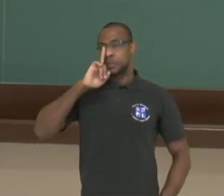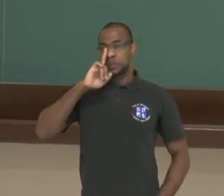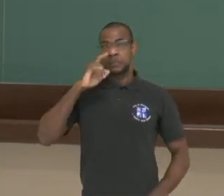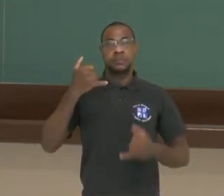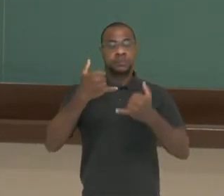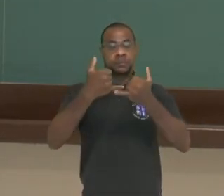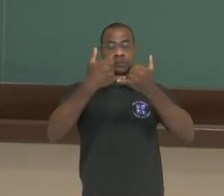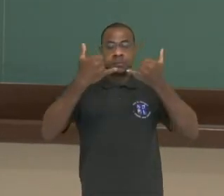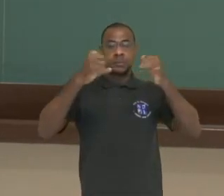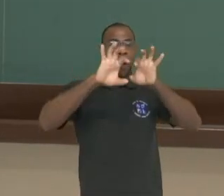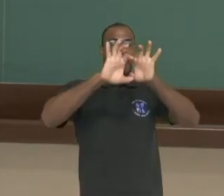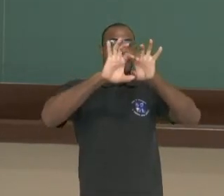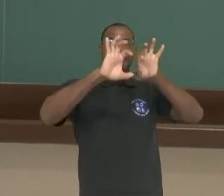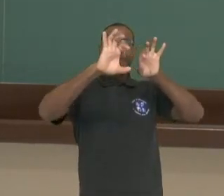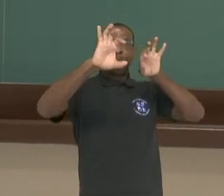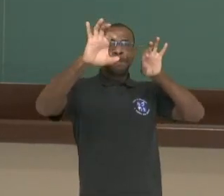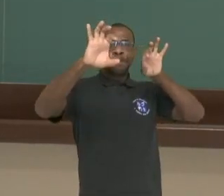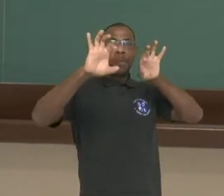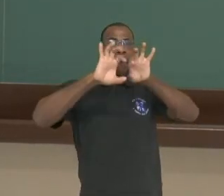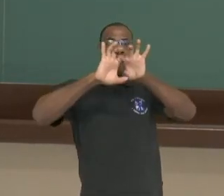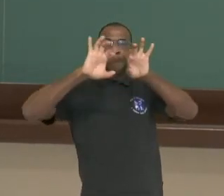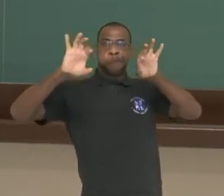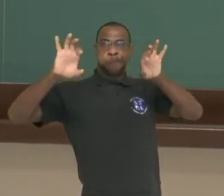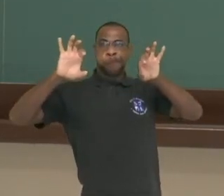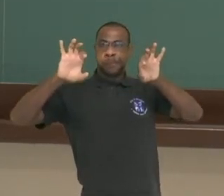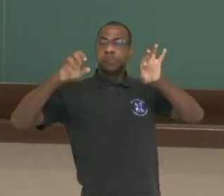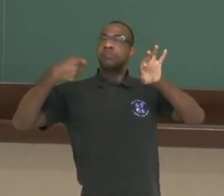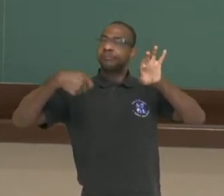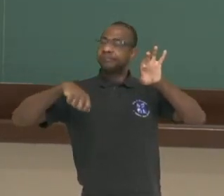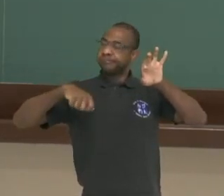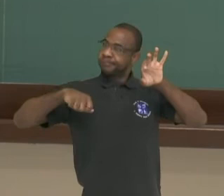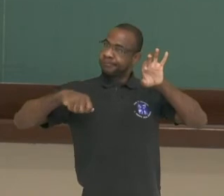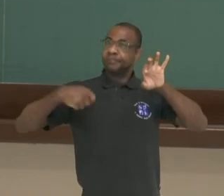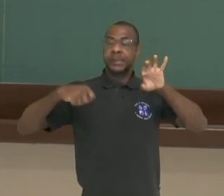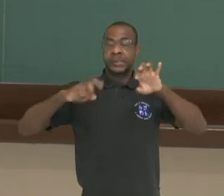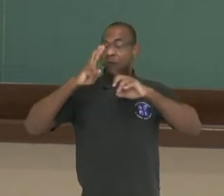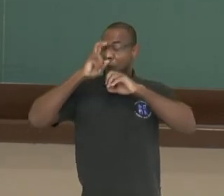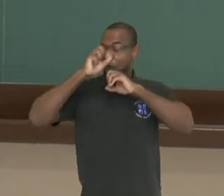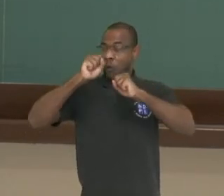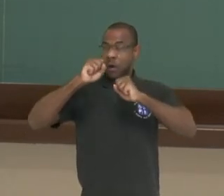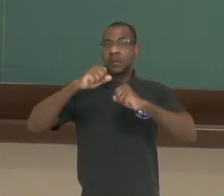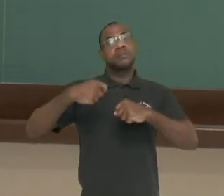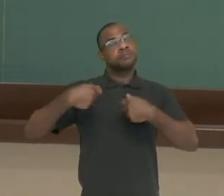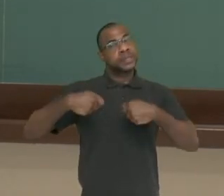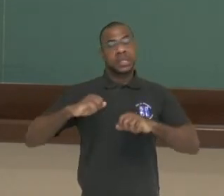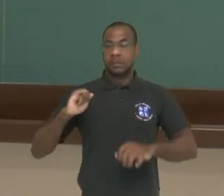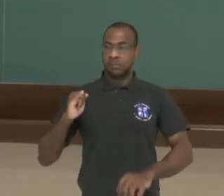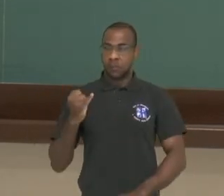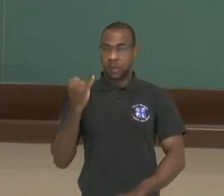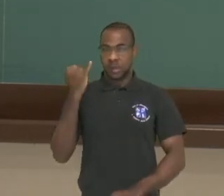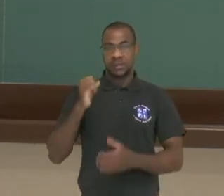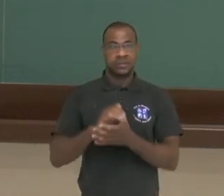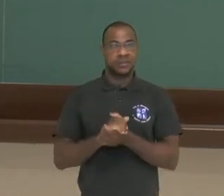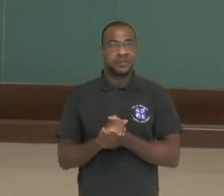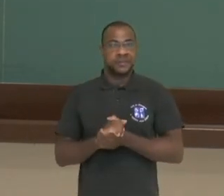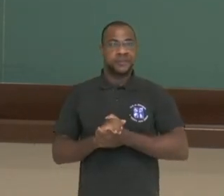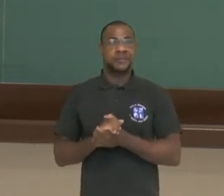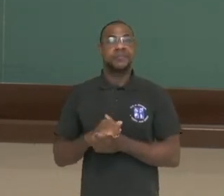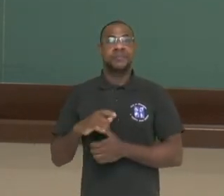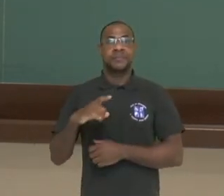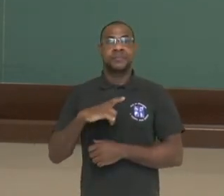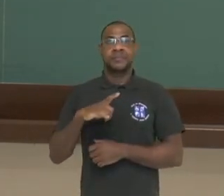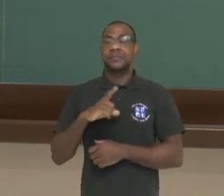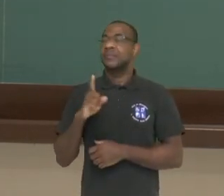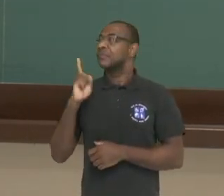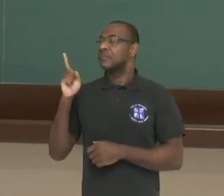os condutores, precisam ser muito fortes. Claro que o isolante ali que está